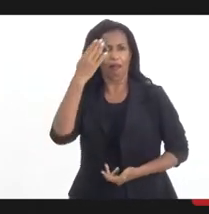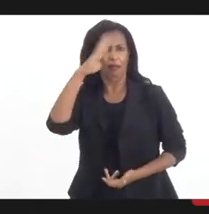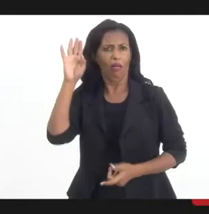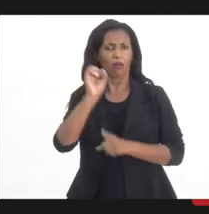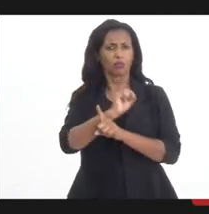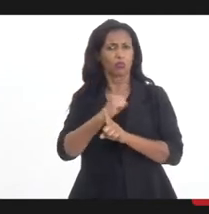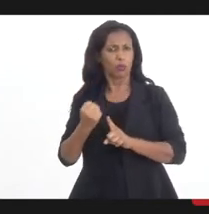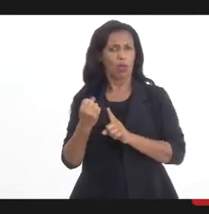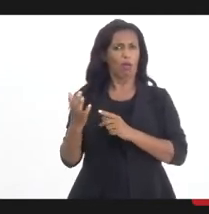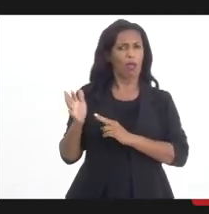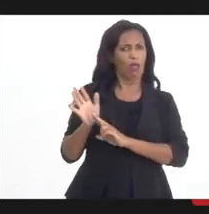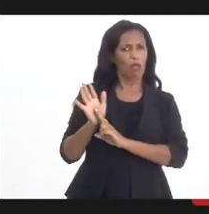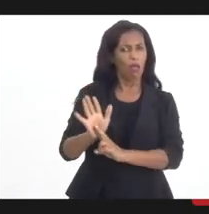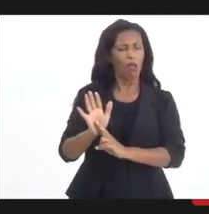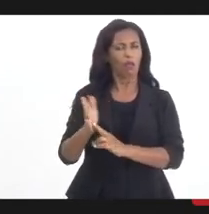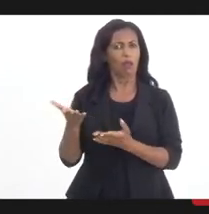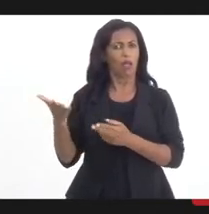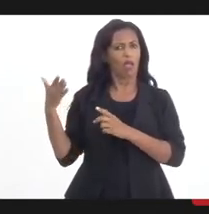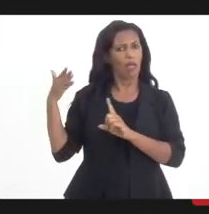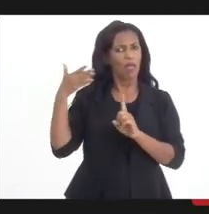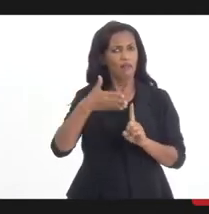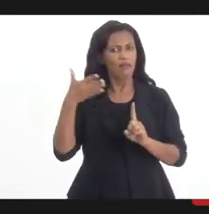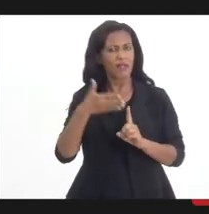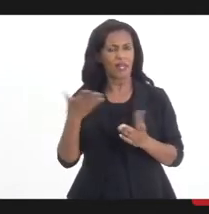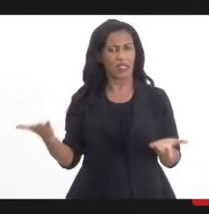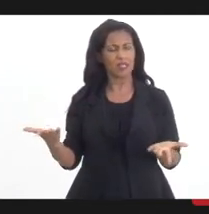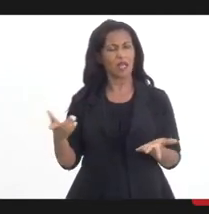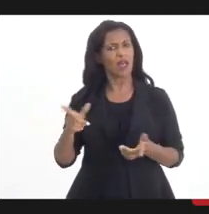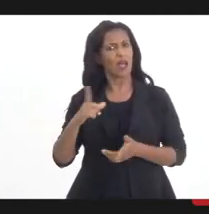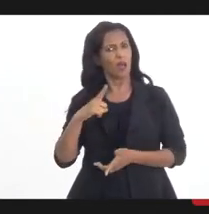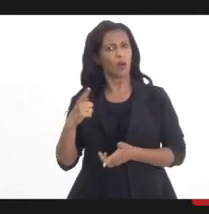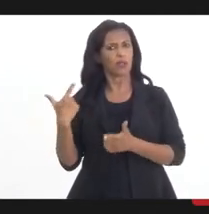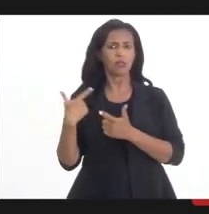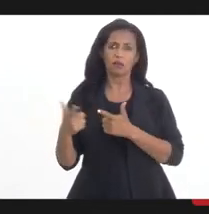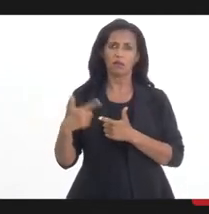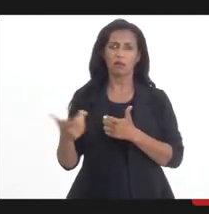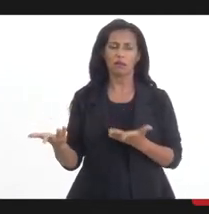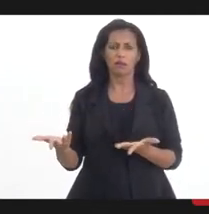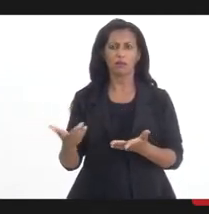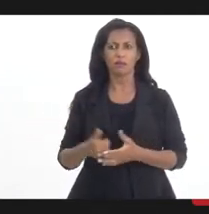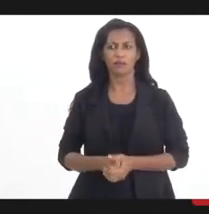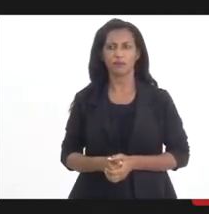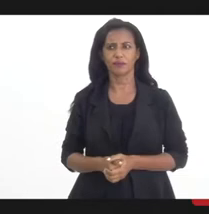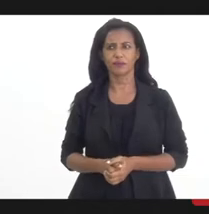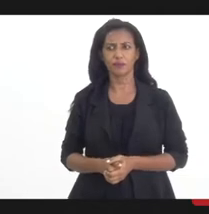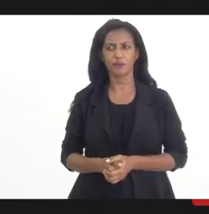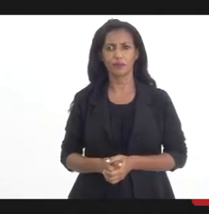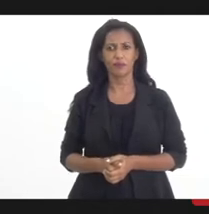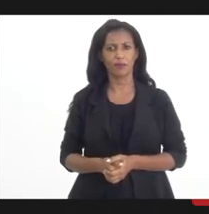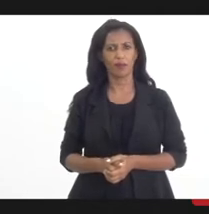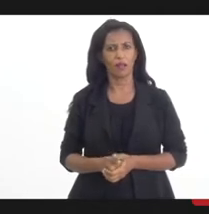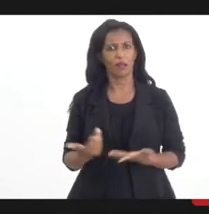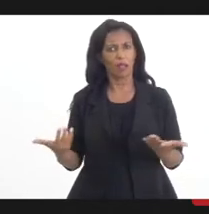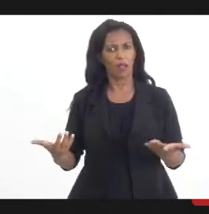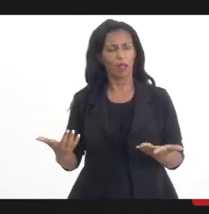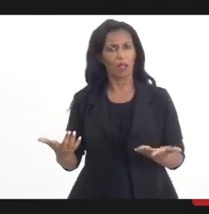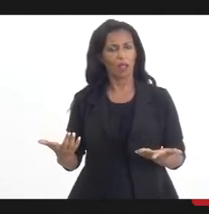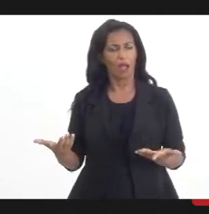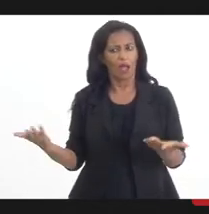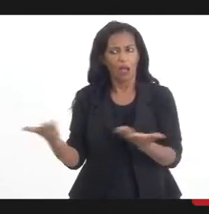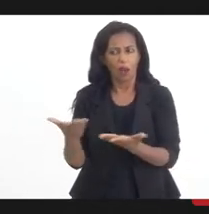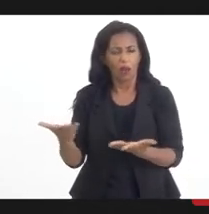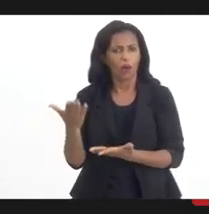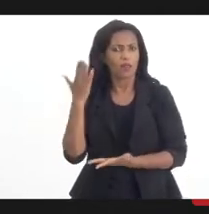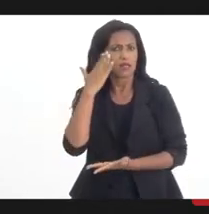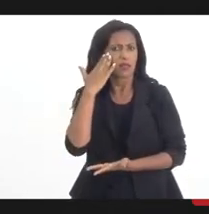socialmente referenciada na Zona Oeste, estamos agora diante de um fato inusitado. É absolutamente estarrecedor que agora o governo